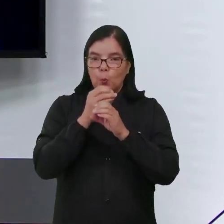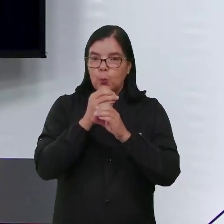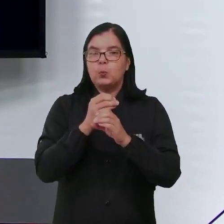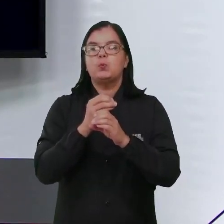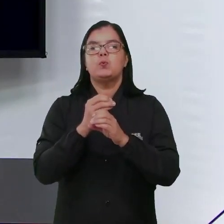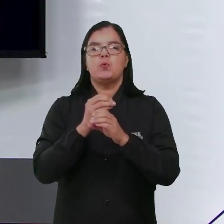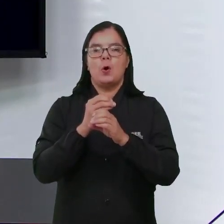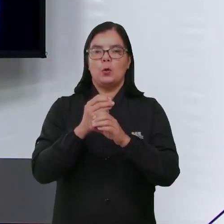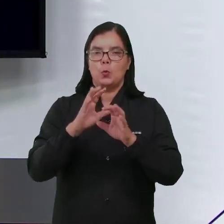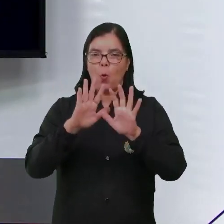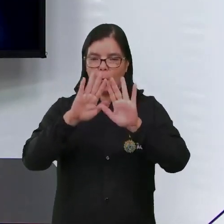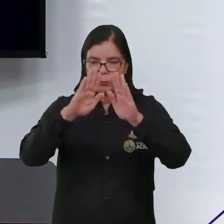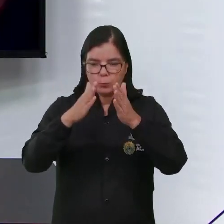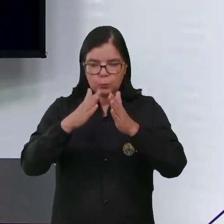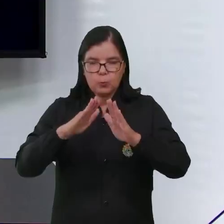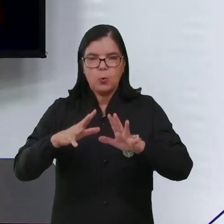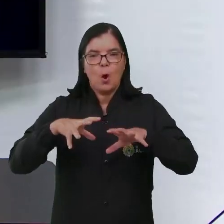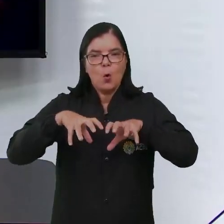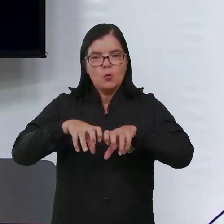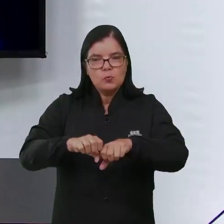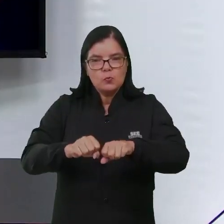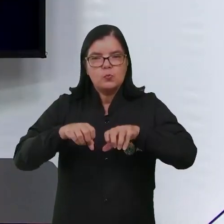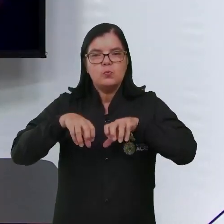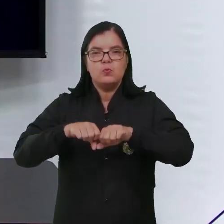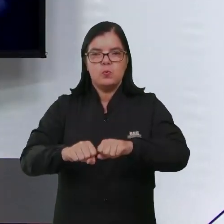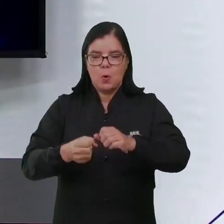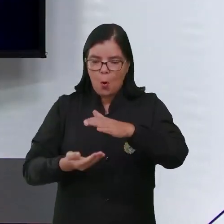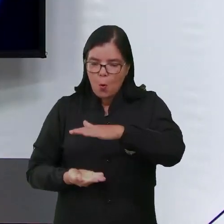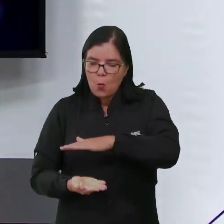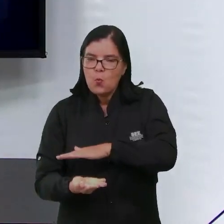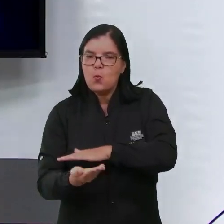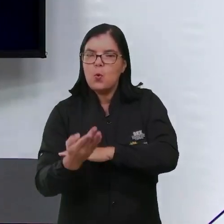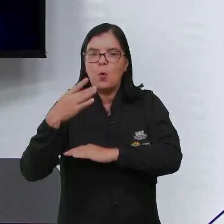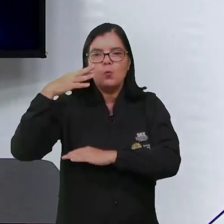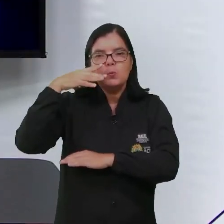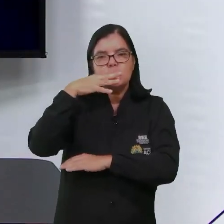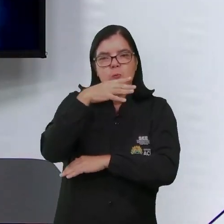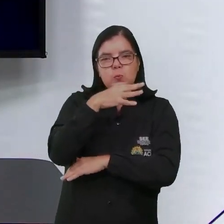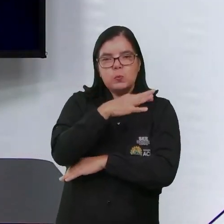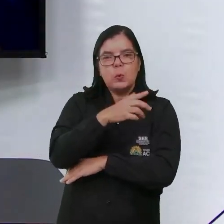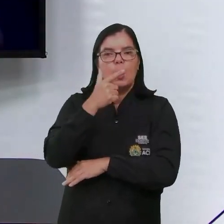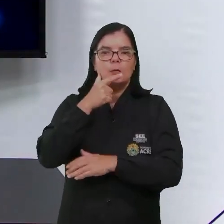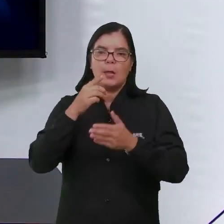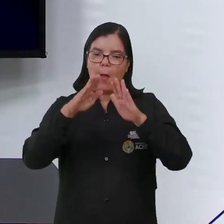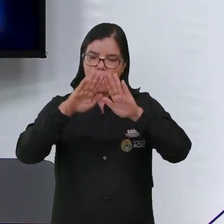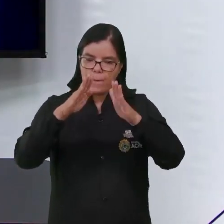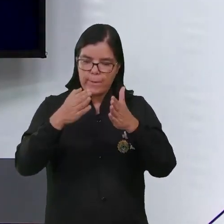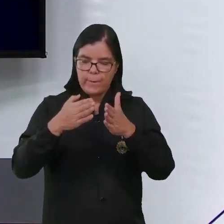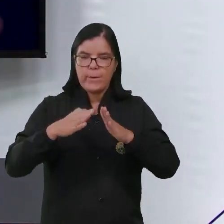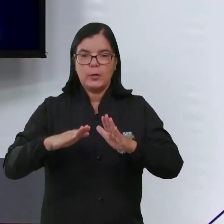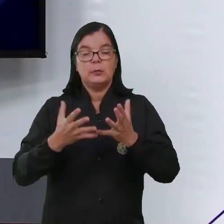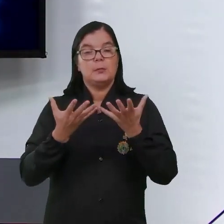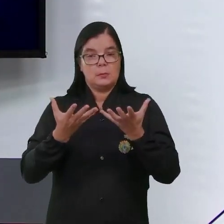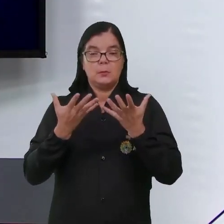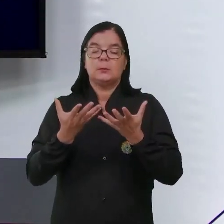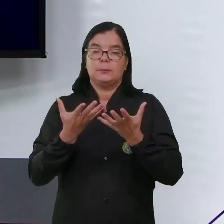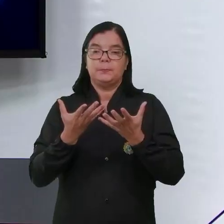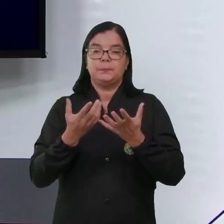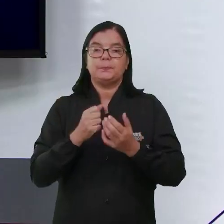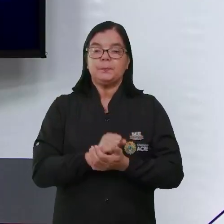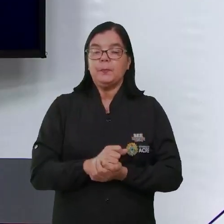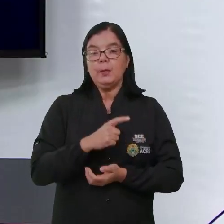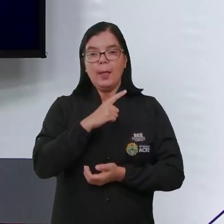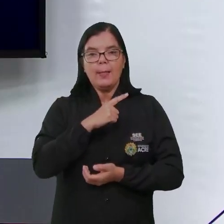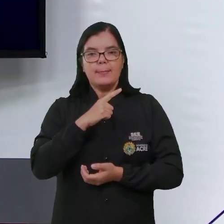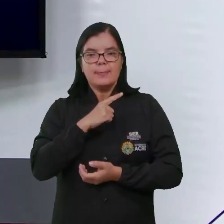do artesão, ela é colocada nesses fornos, ela pode dar o quê? A gente consegue dar a forma que a gente quiser dar, então a gente